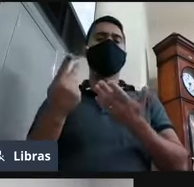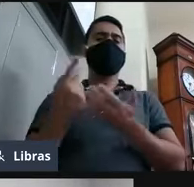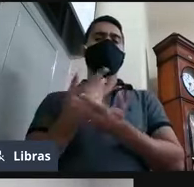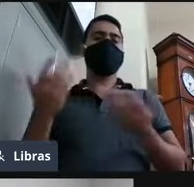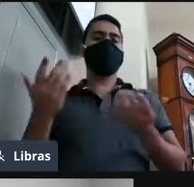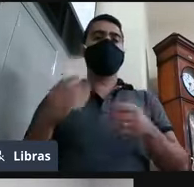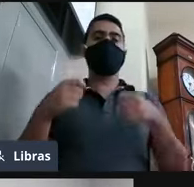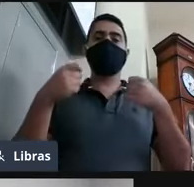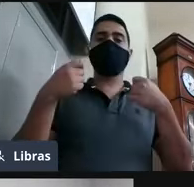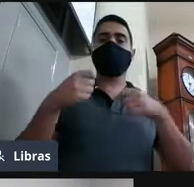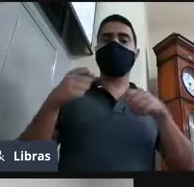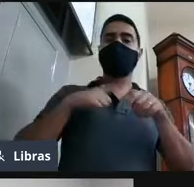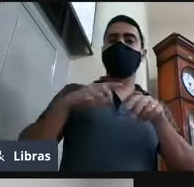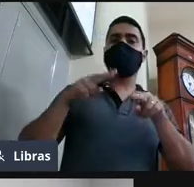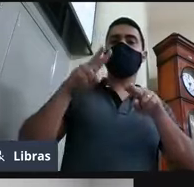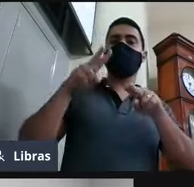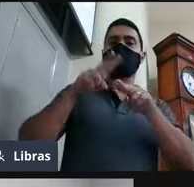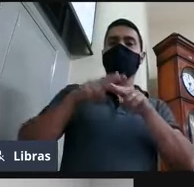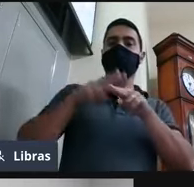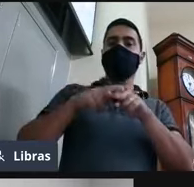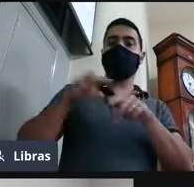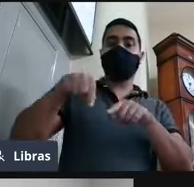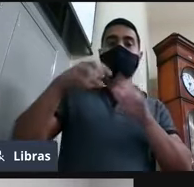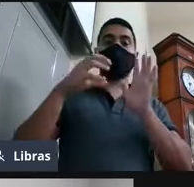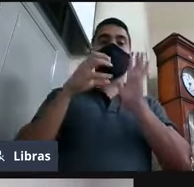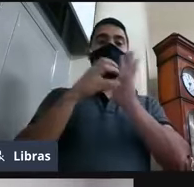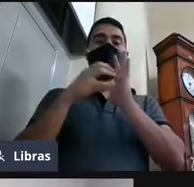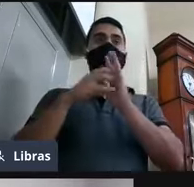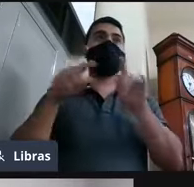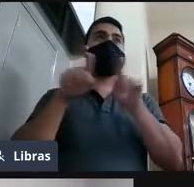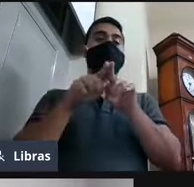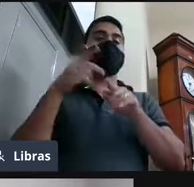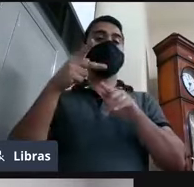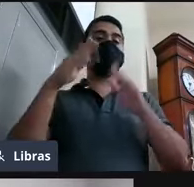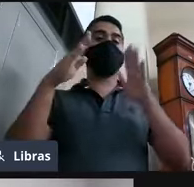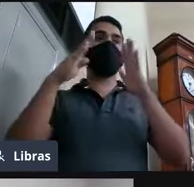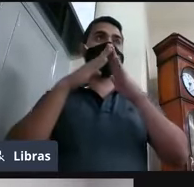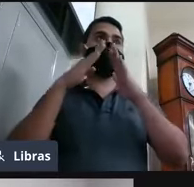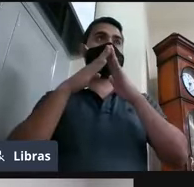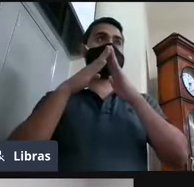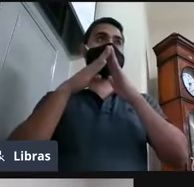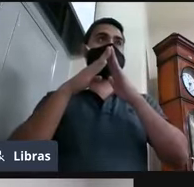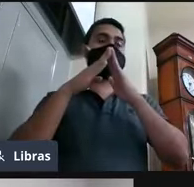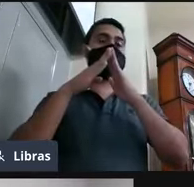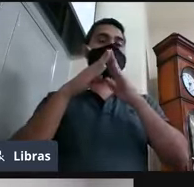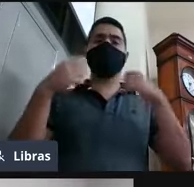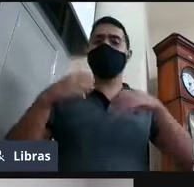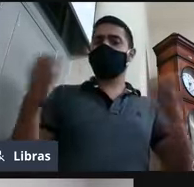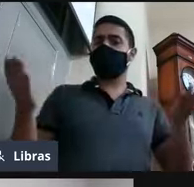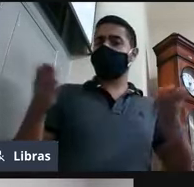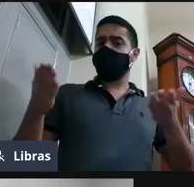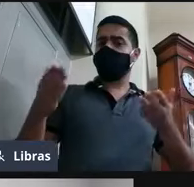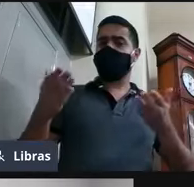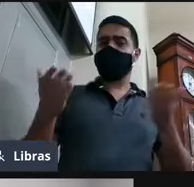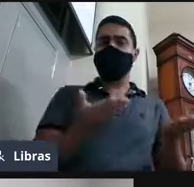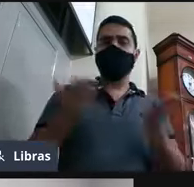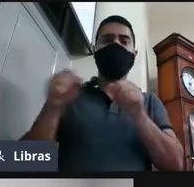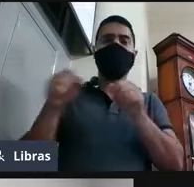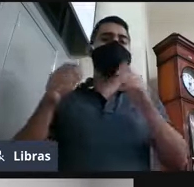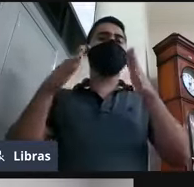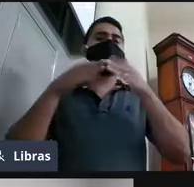ele vai precisar de proteção, tanto na Câmara quanto na sua residência. Então, nós precisamos imediatamente encaminhar esse